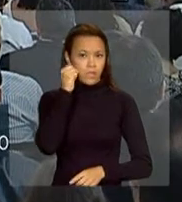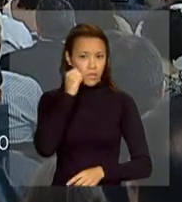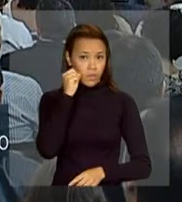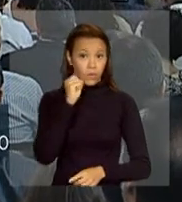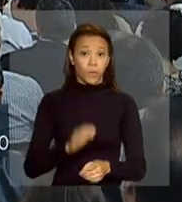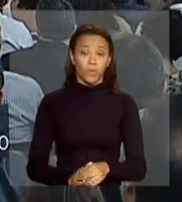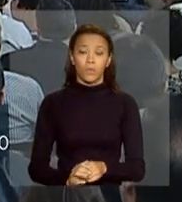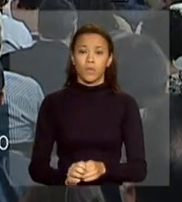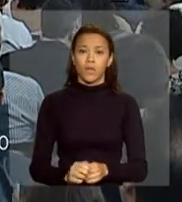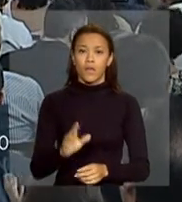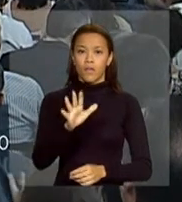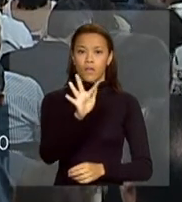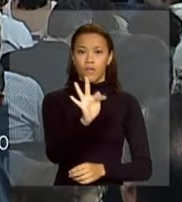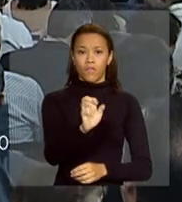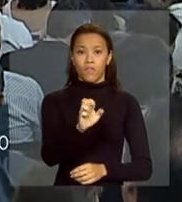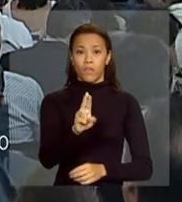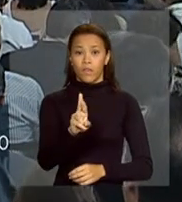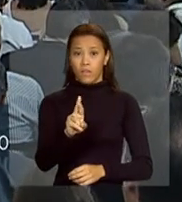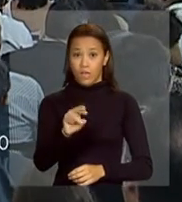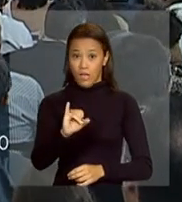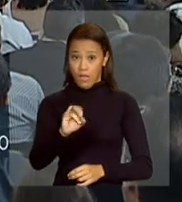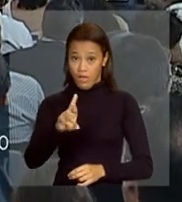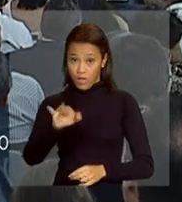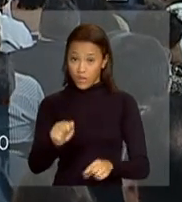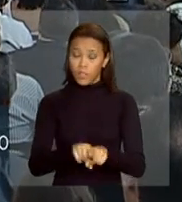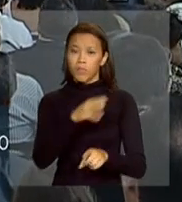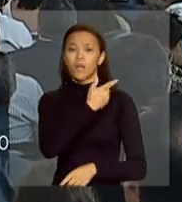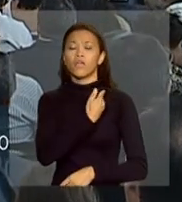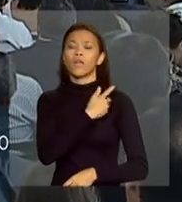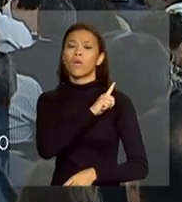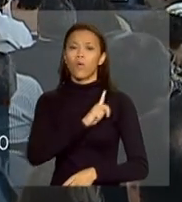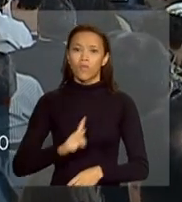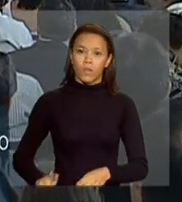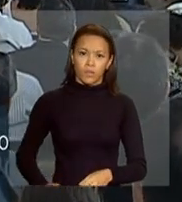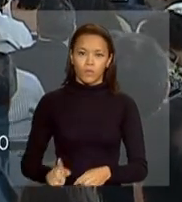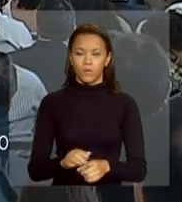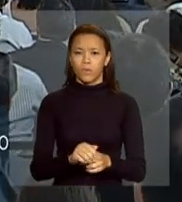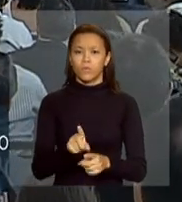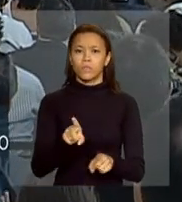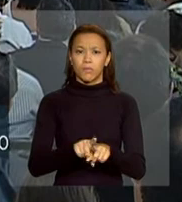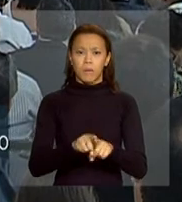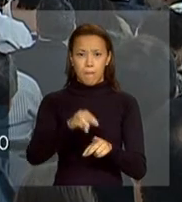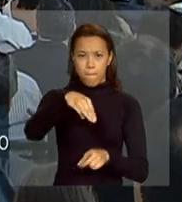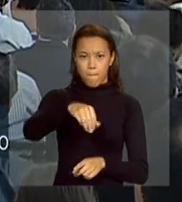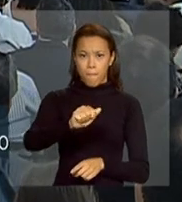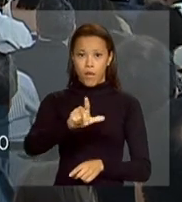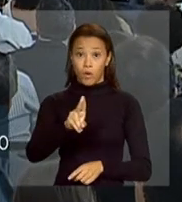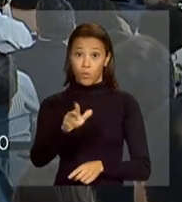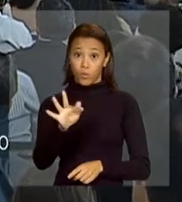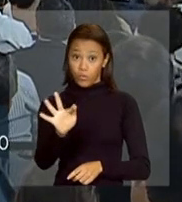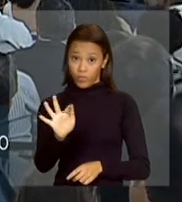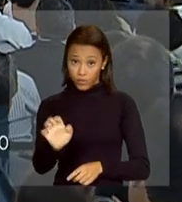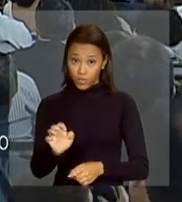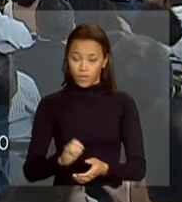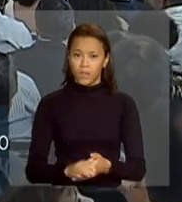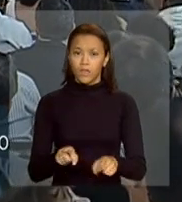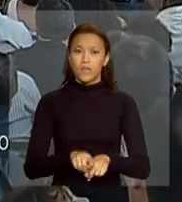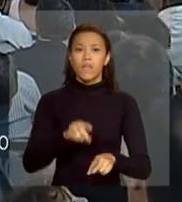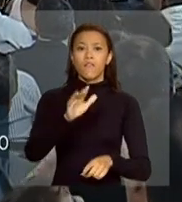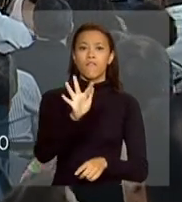República Luiz Nunes Ferreira Filho Governador deputado federal Paulo Maluf o